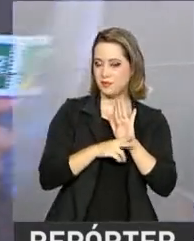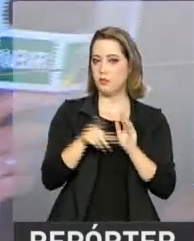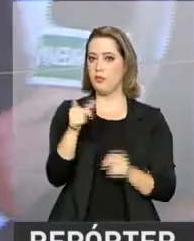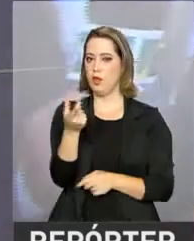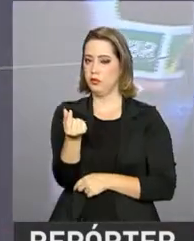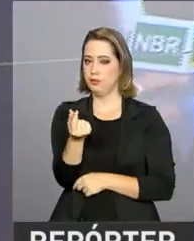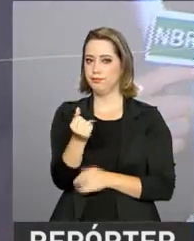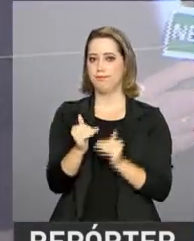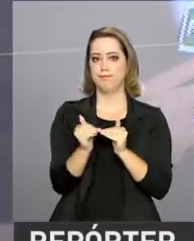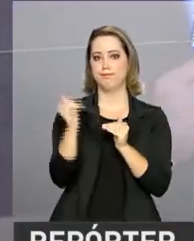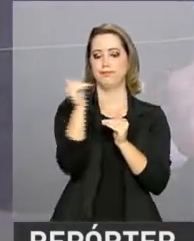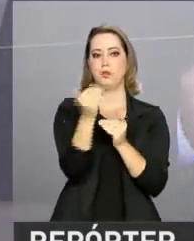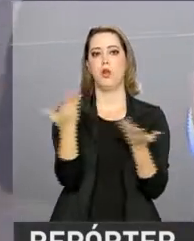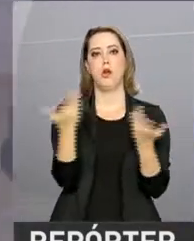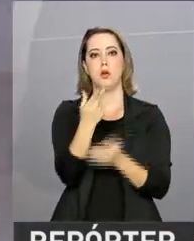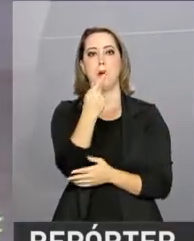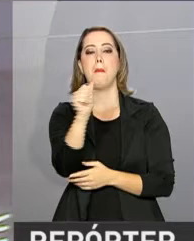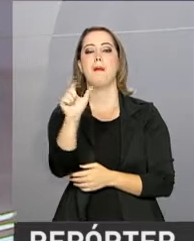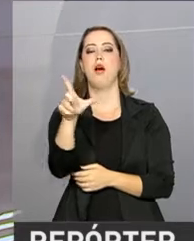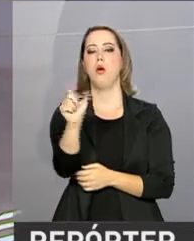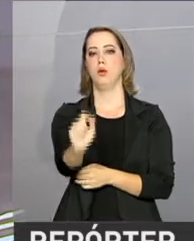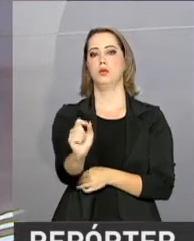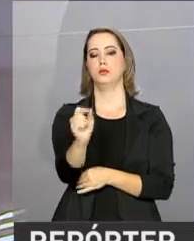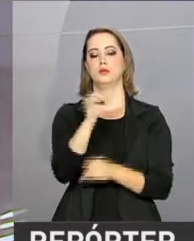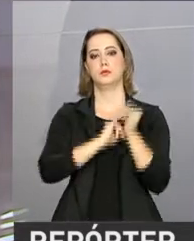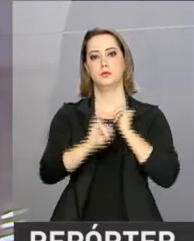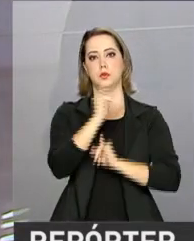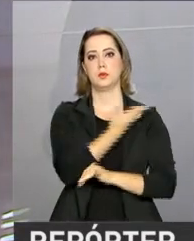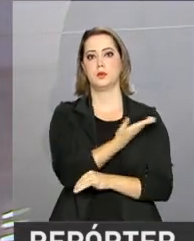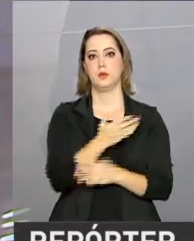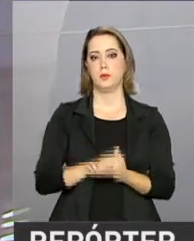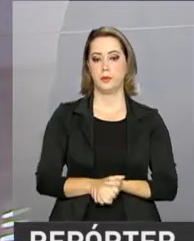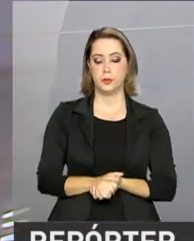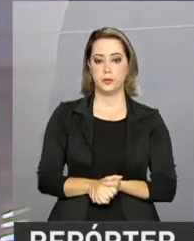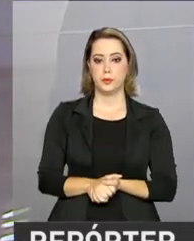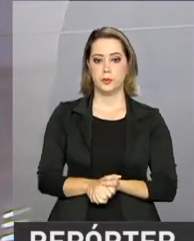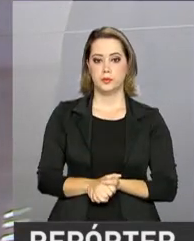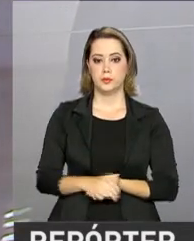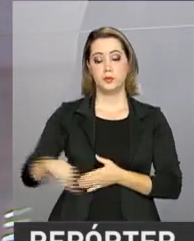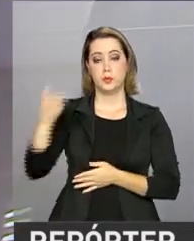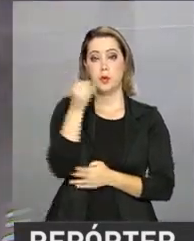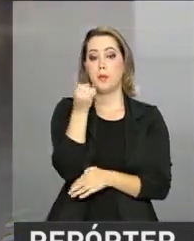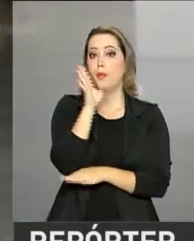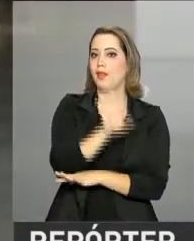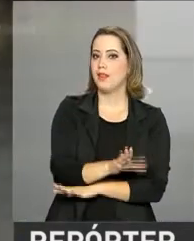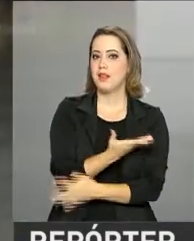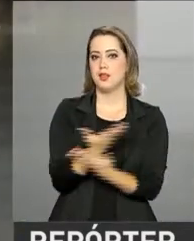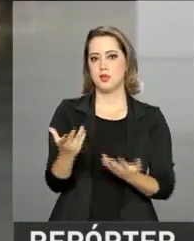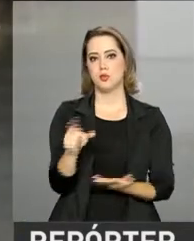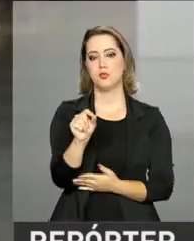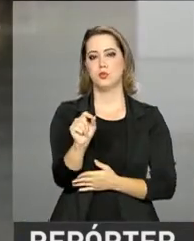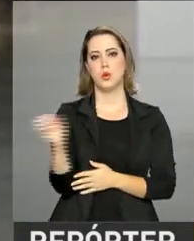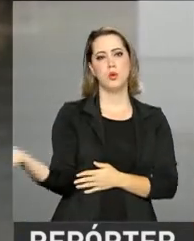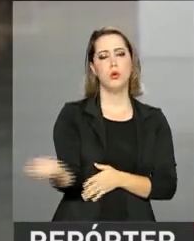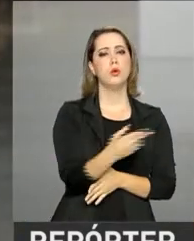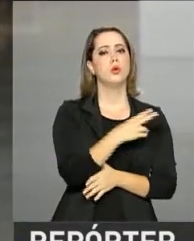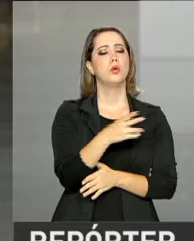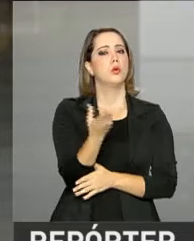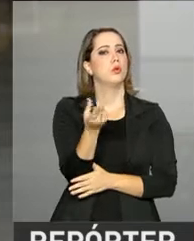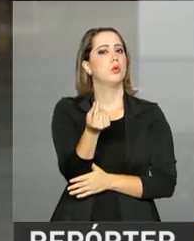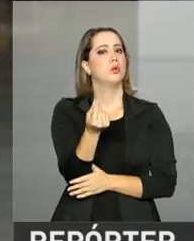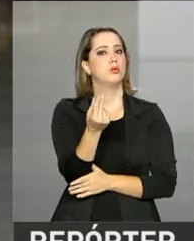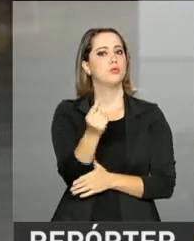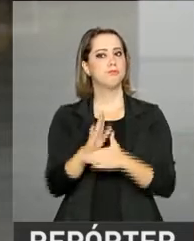paulo la sálvia olá paulo boa tarde para roberto boa tarde olha o roberto esse novo valor